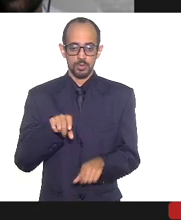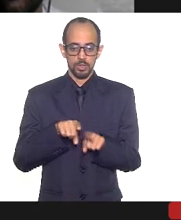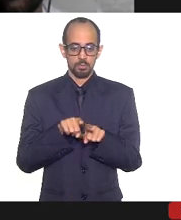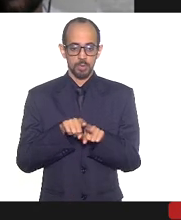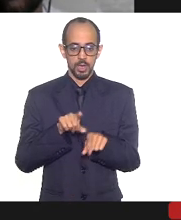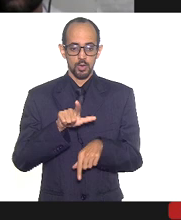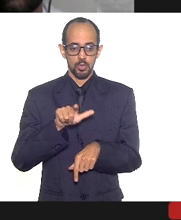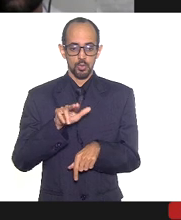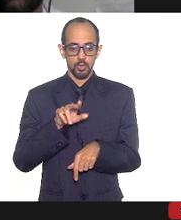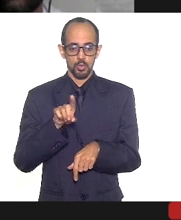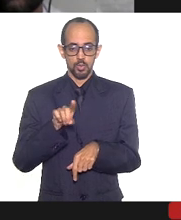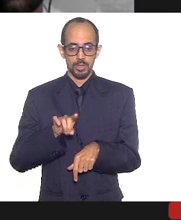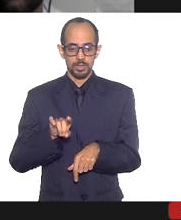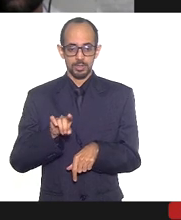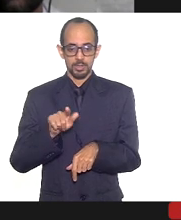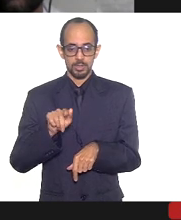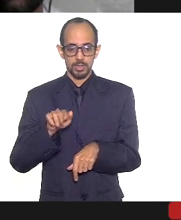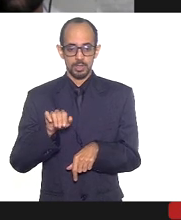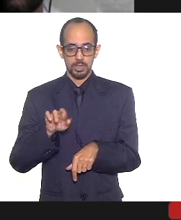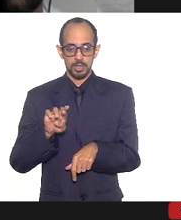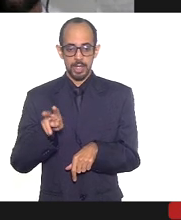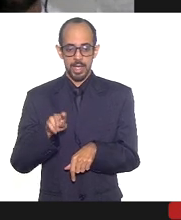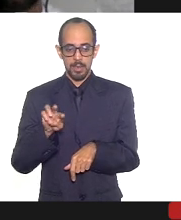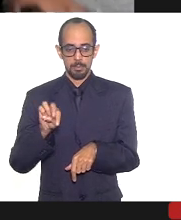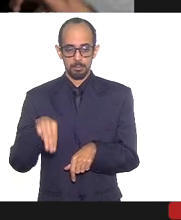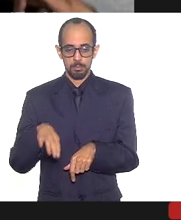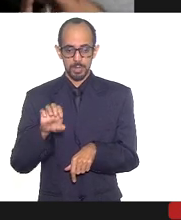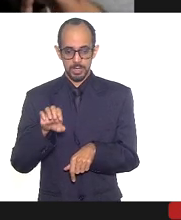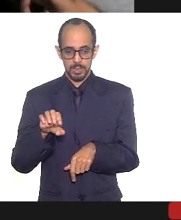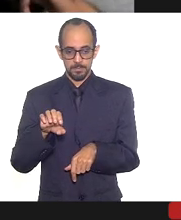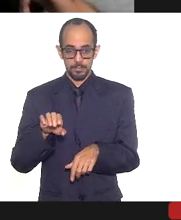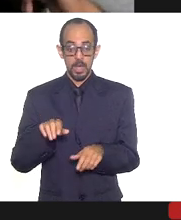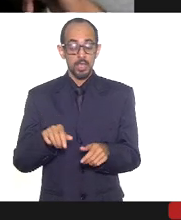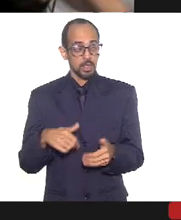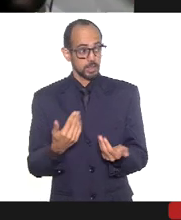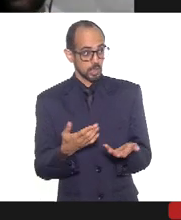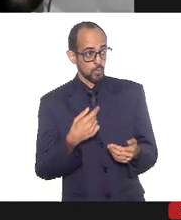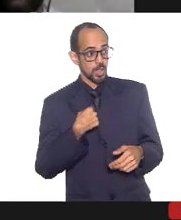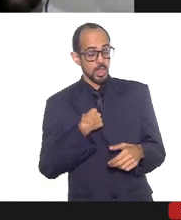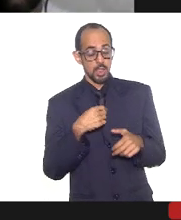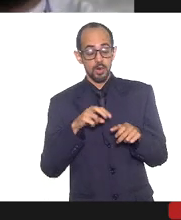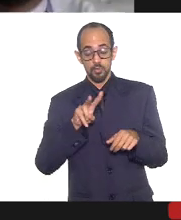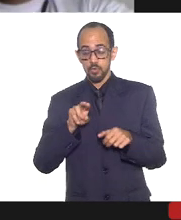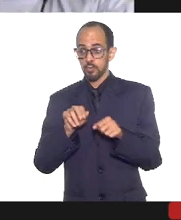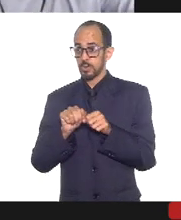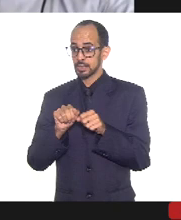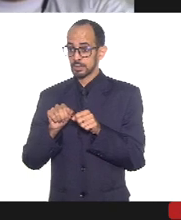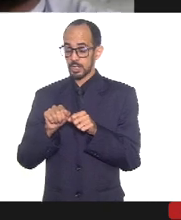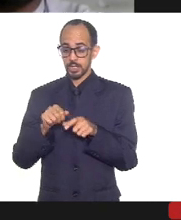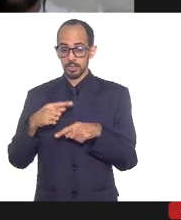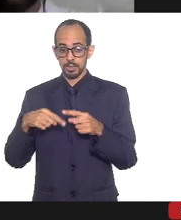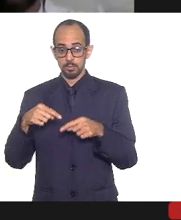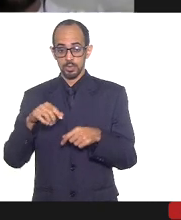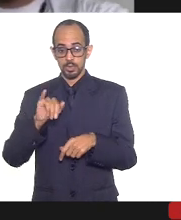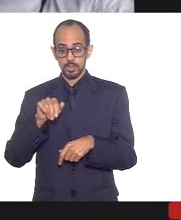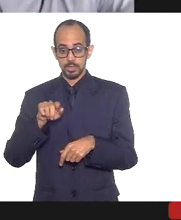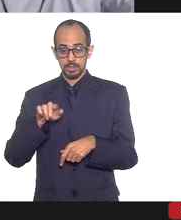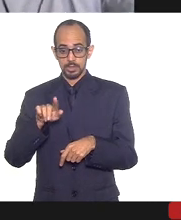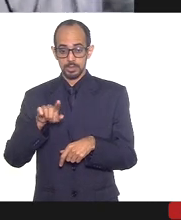Guilherme. É Luiz Guilherme falando, eu vou fazer a minha fala do CEP junto com o Flávio e depois a professora Isabel. Tá?